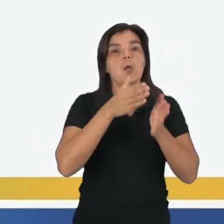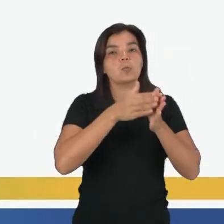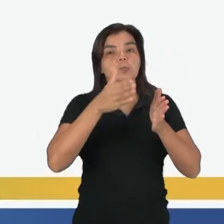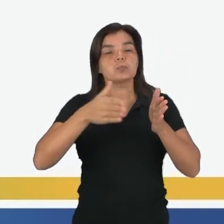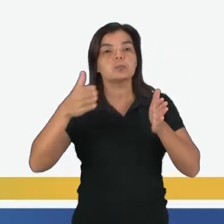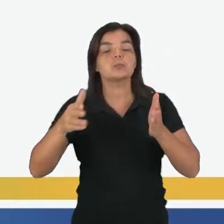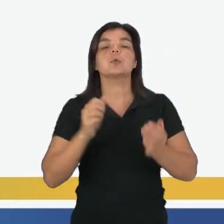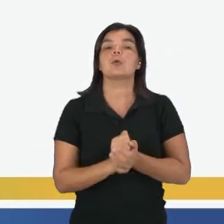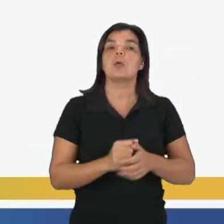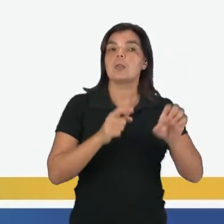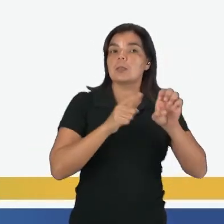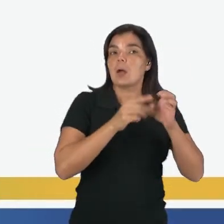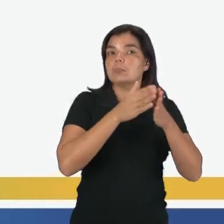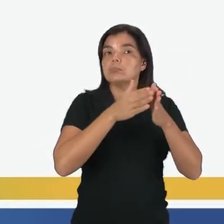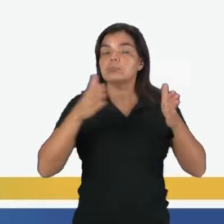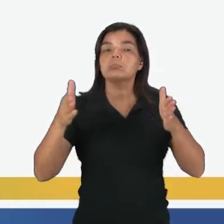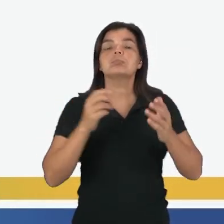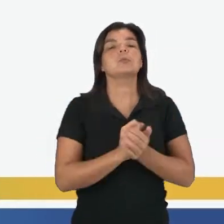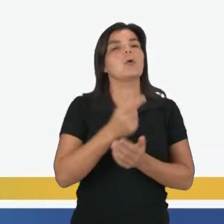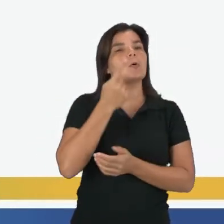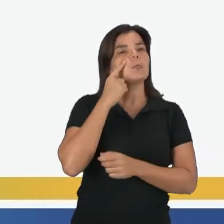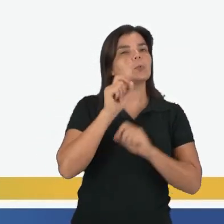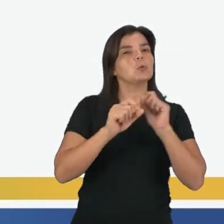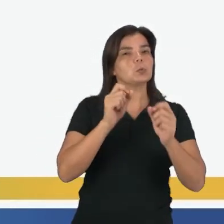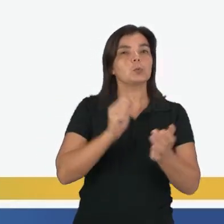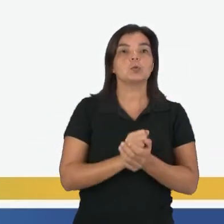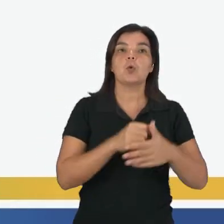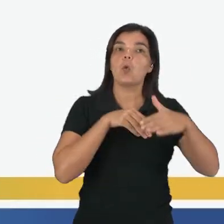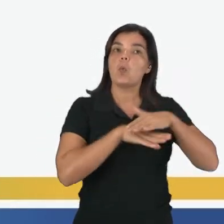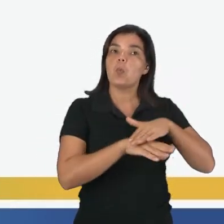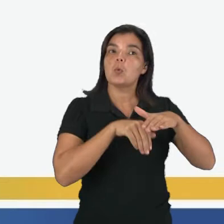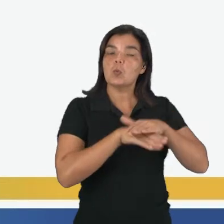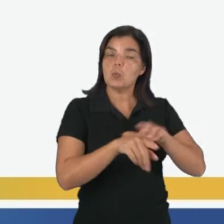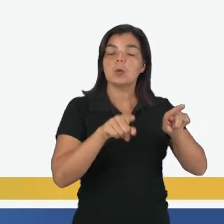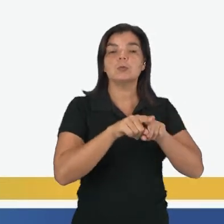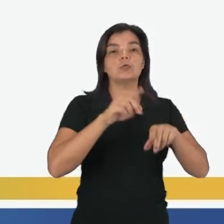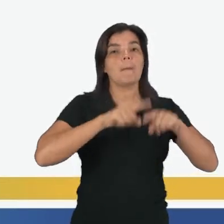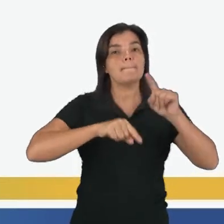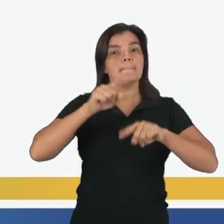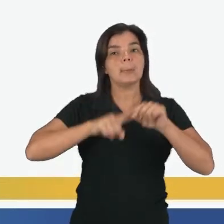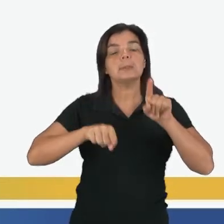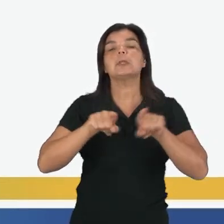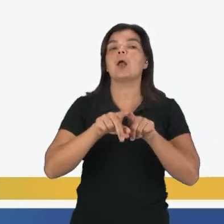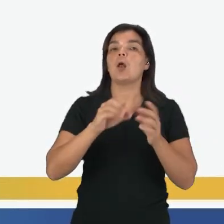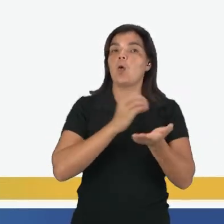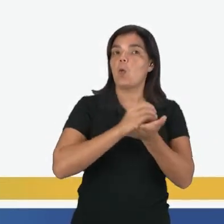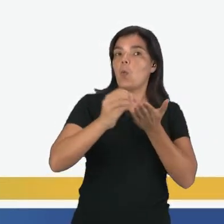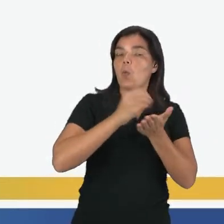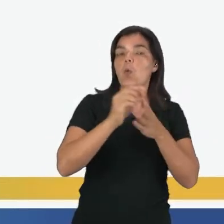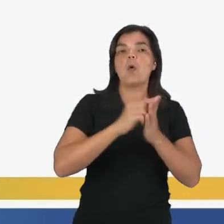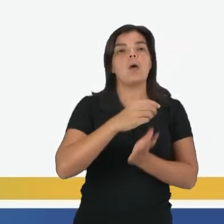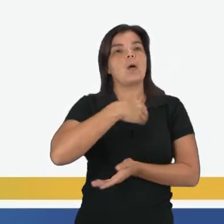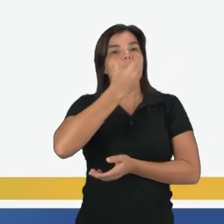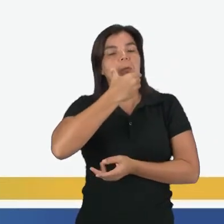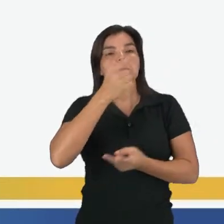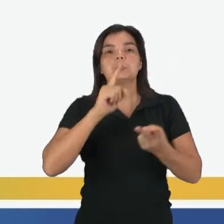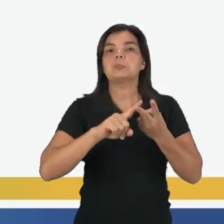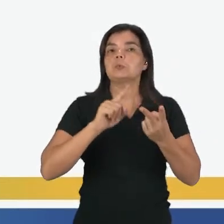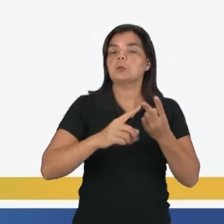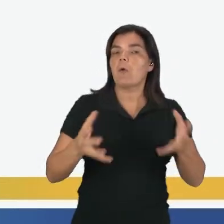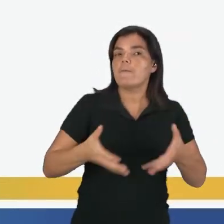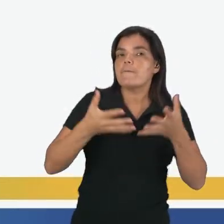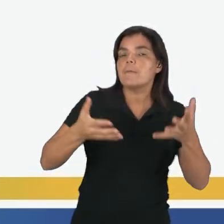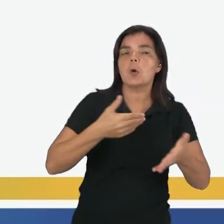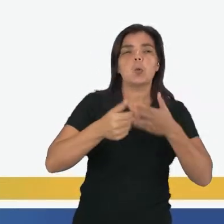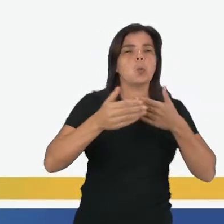olha, da esquerda para a direita, você vai ter aí um reservatório para entrada de material orgânico, seja frutas, seja